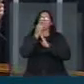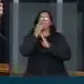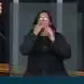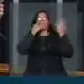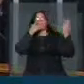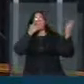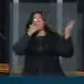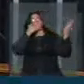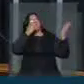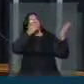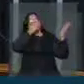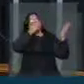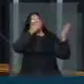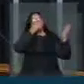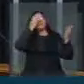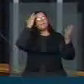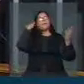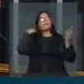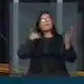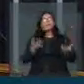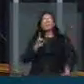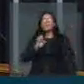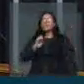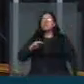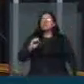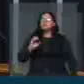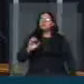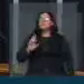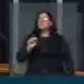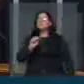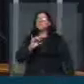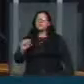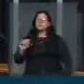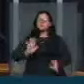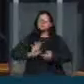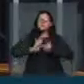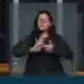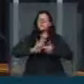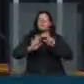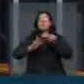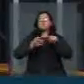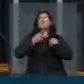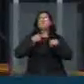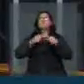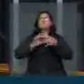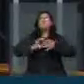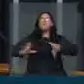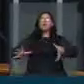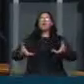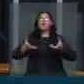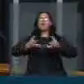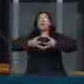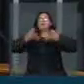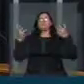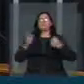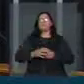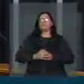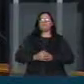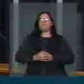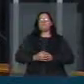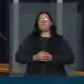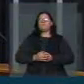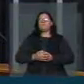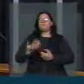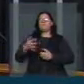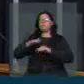gente, democracia é a expressão da vontade da maioria sem massacrar, sem